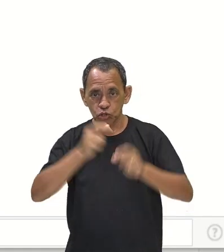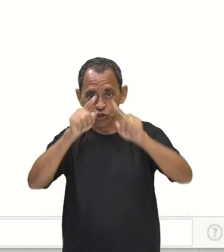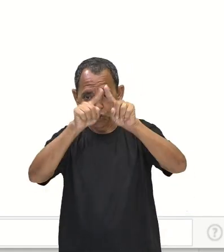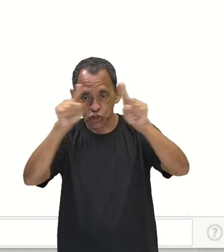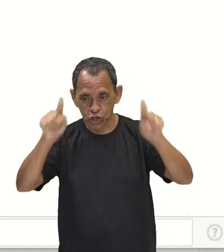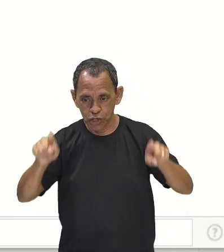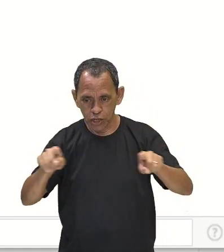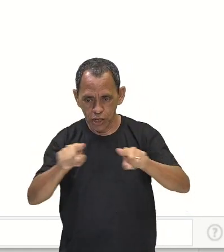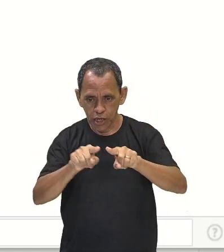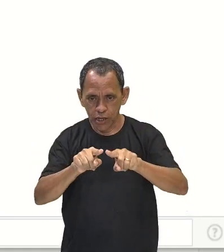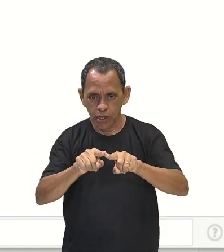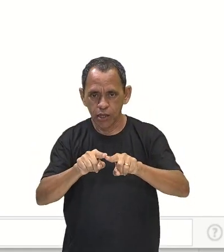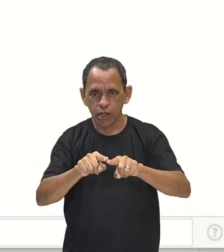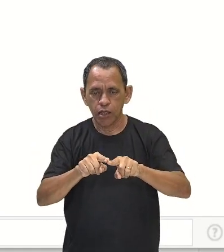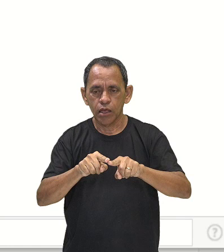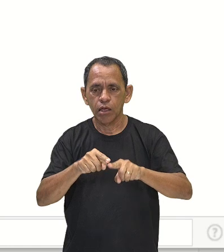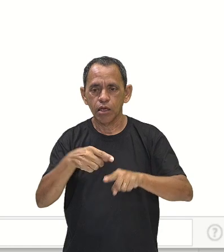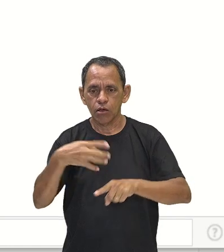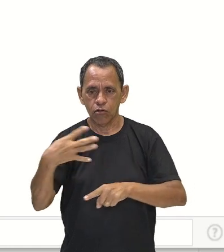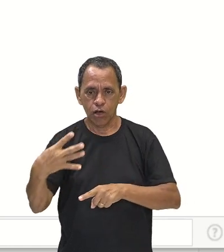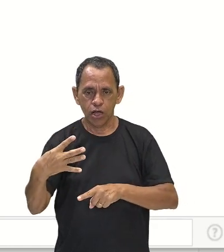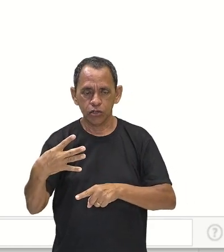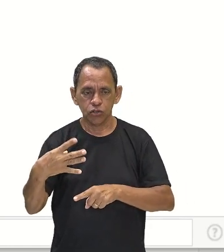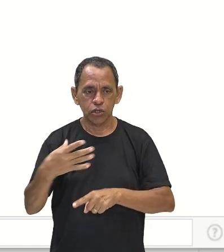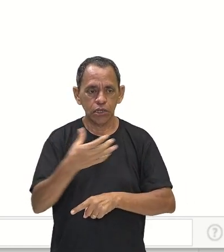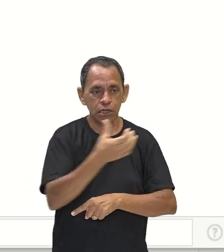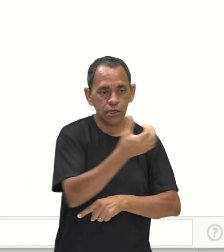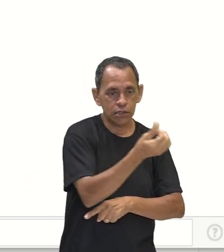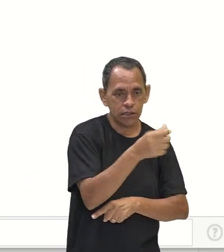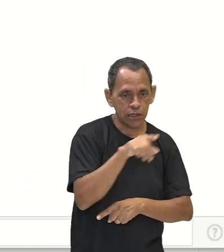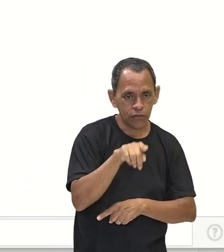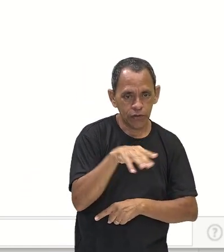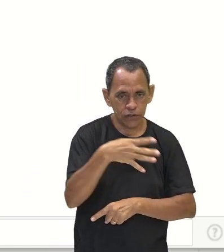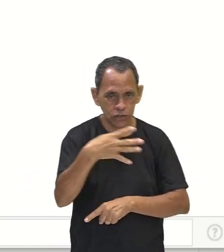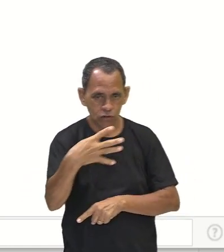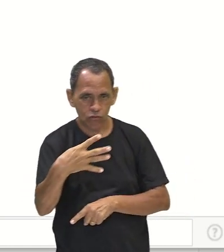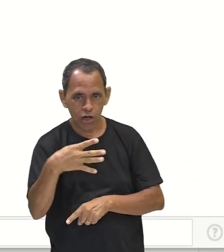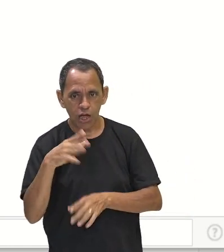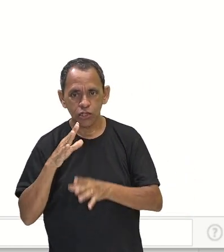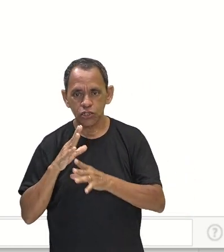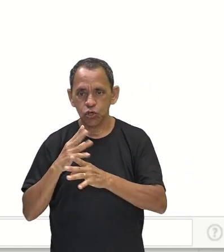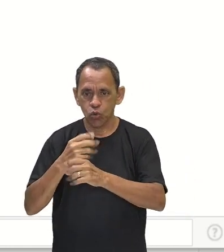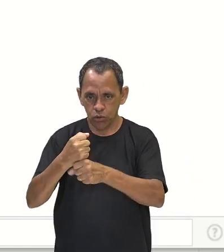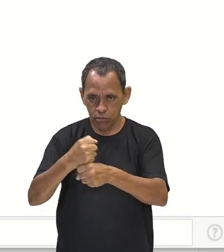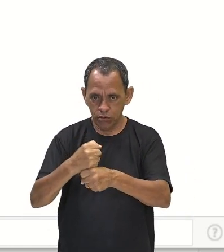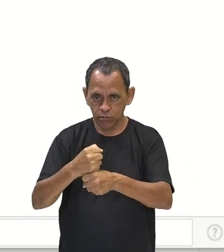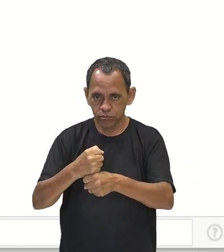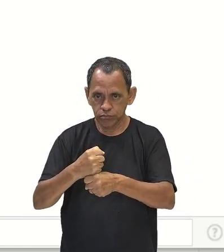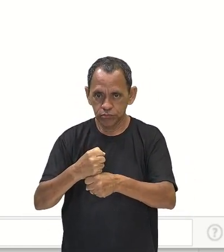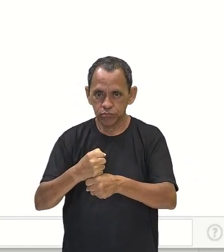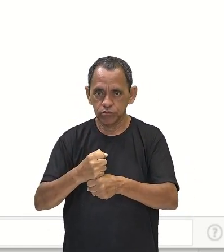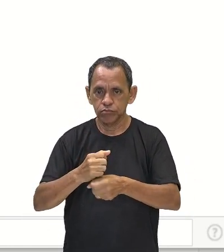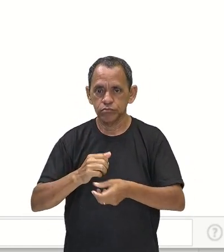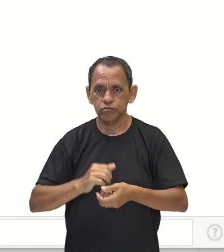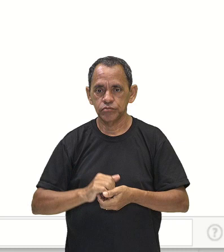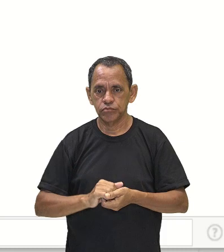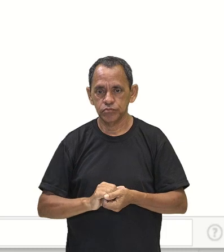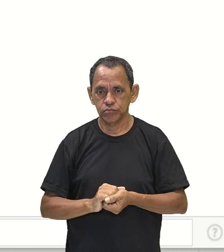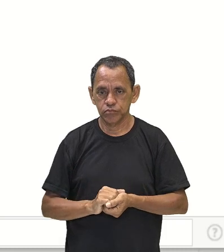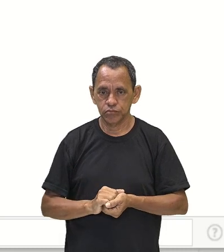vezes 4 são o número de arestas que saem de cada vértice, né? Então, eu tenho 6